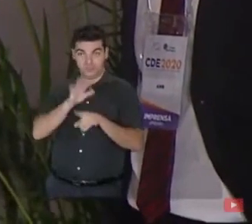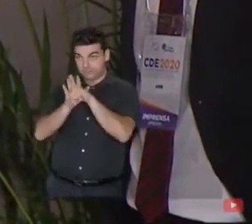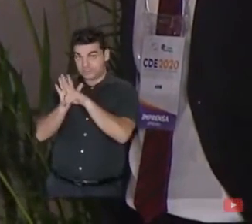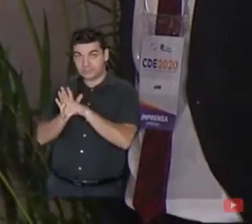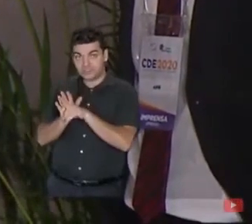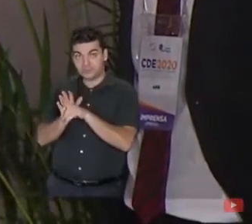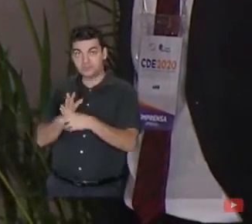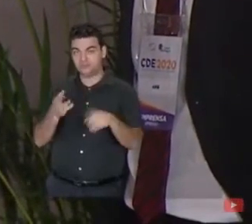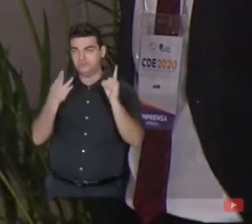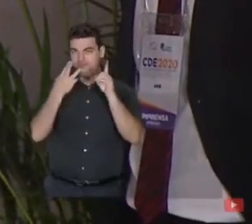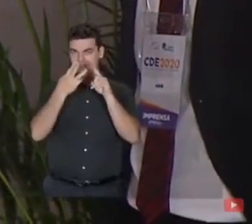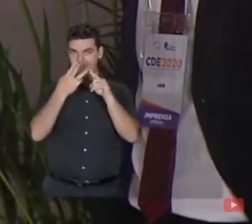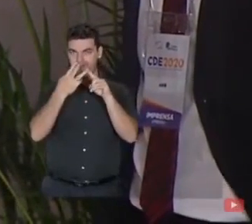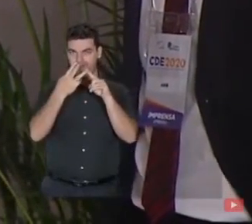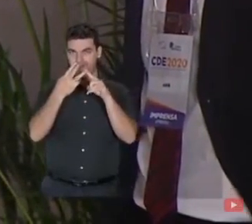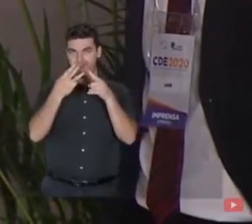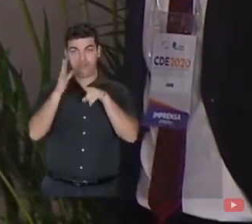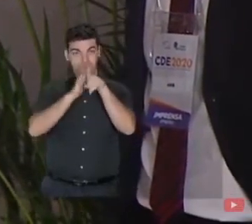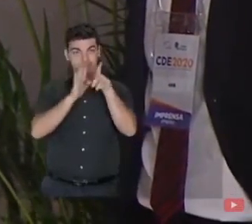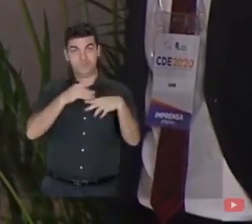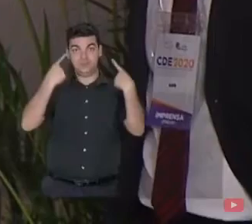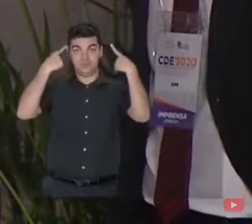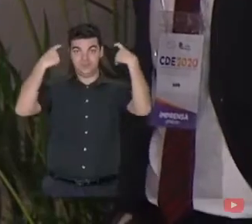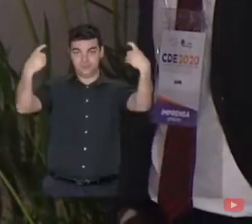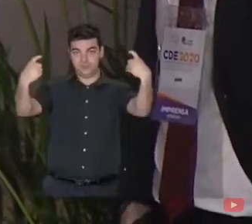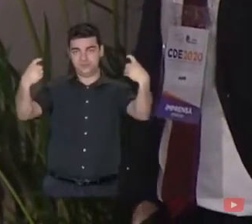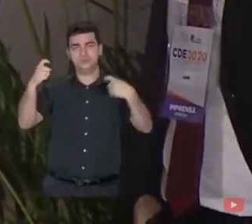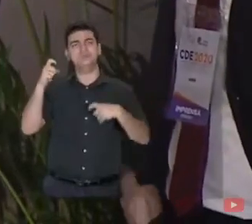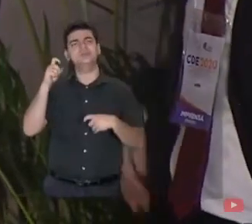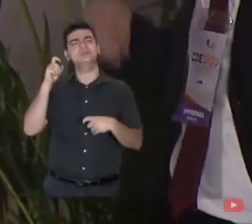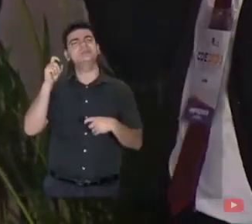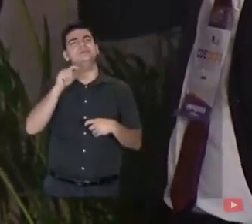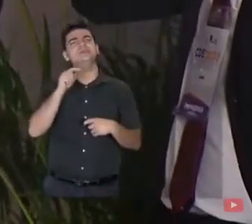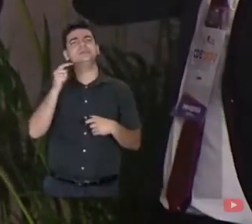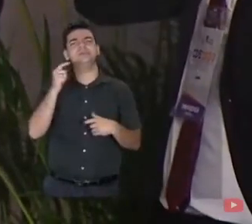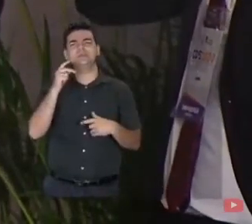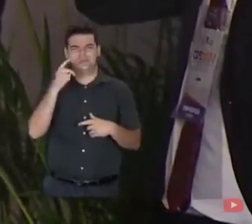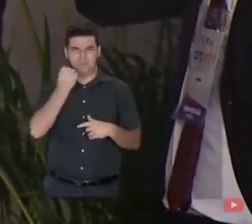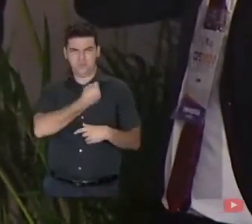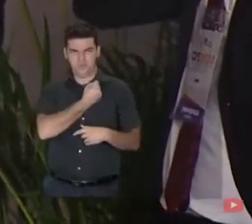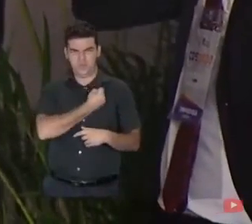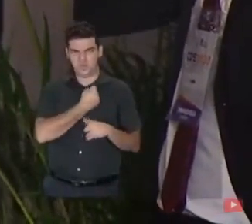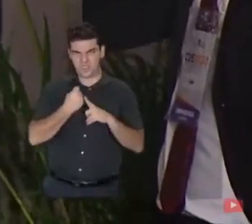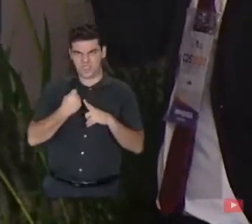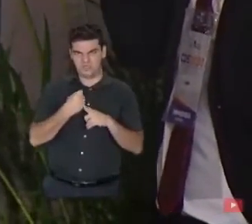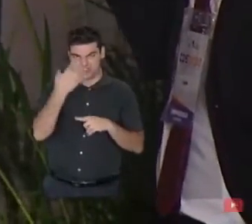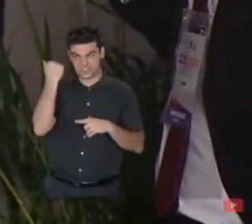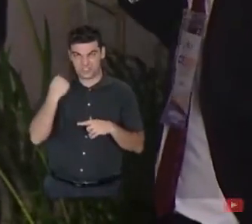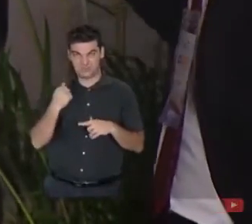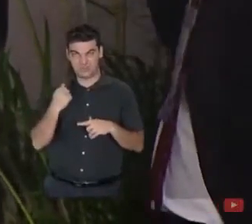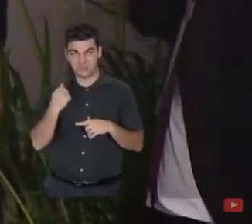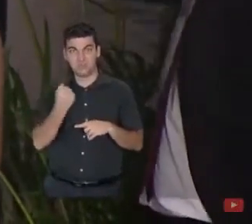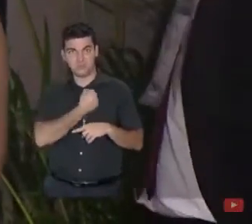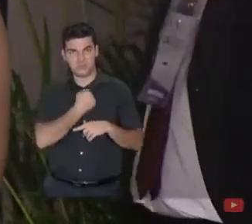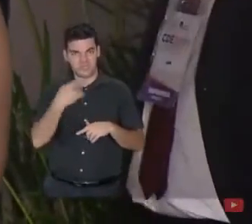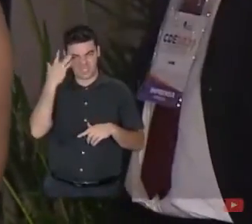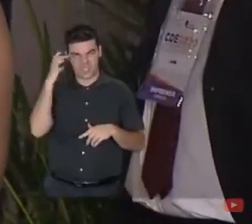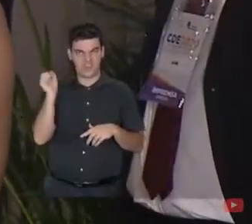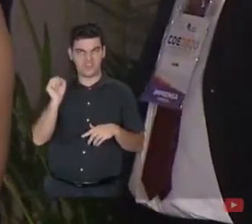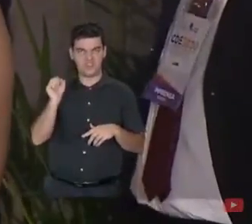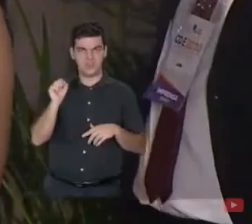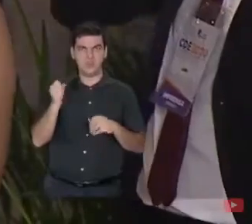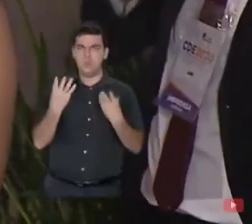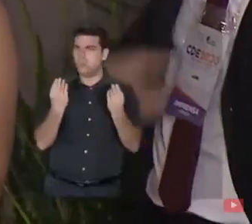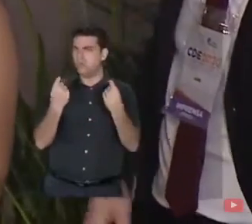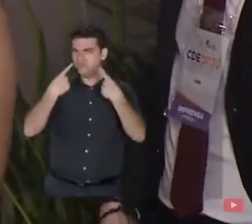da violência, eu gostaria de saber o seguinte: os números, o senhor considera esses números altos ou